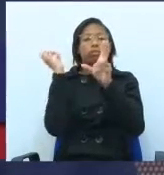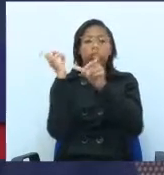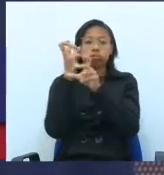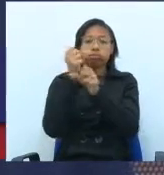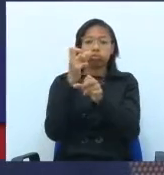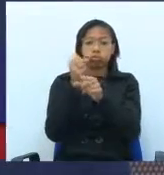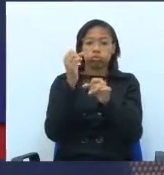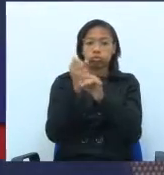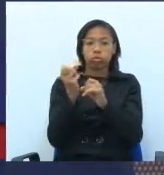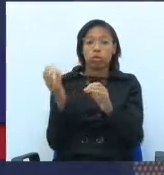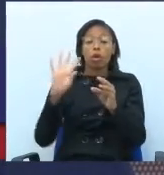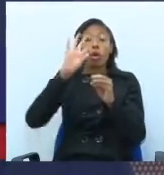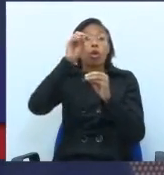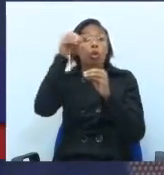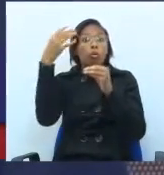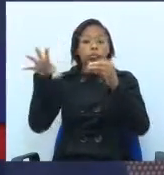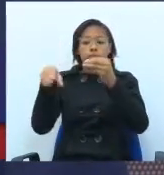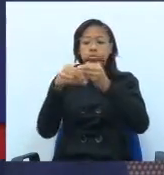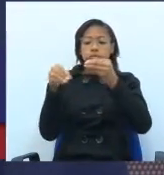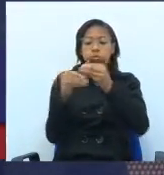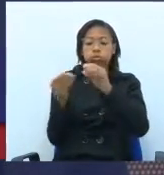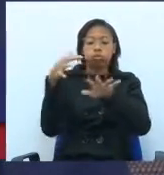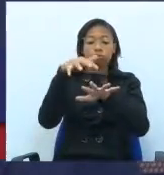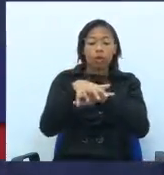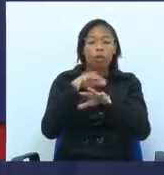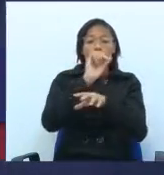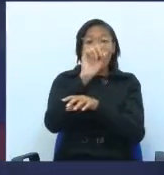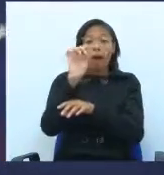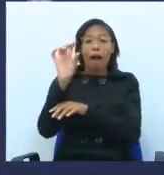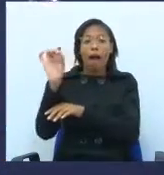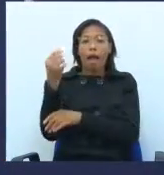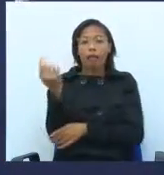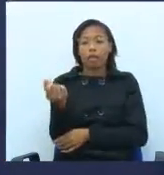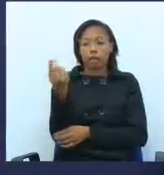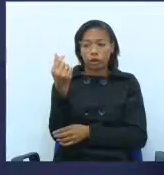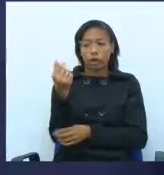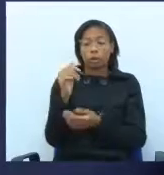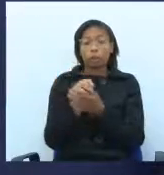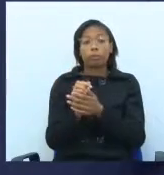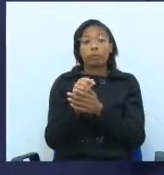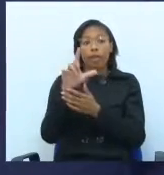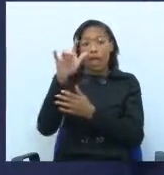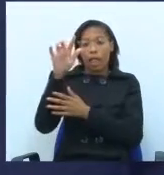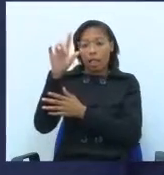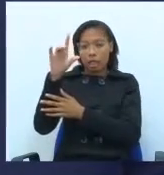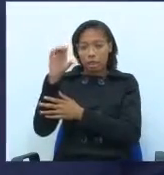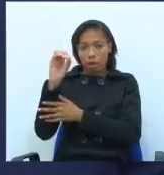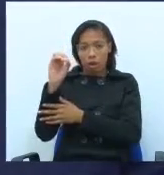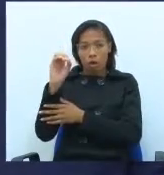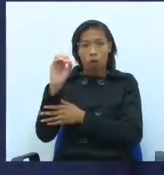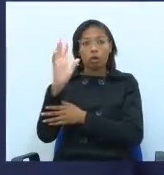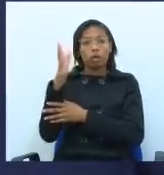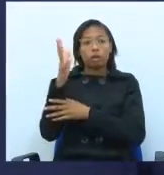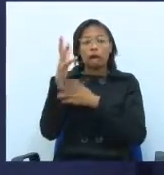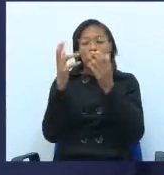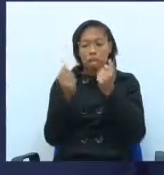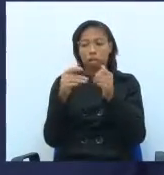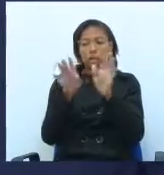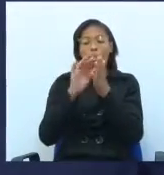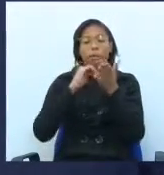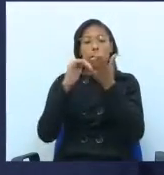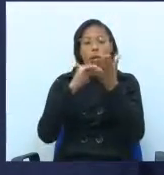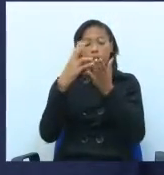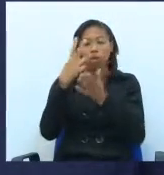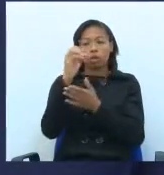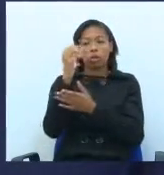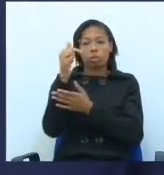aplicação desses valores com relação à estimativa orçamentária. Até diferenciando da LDO, a LDO é uma previsão orçamentária para